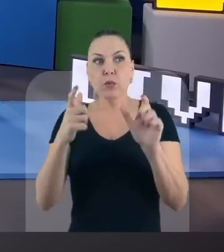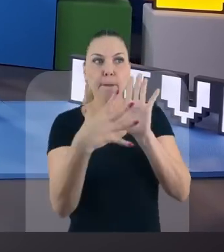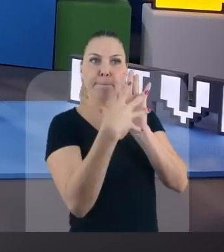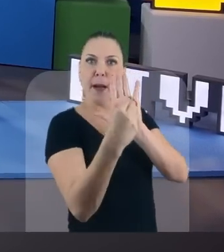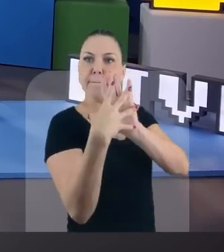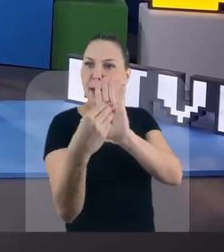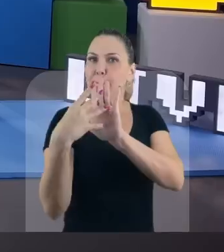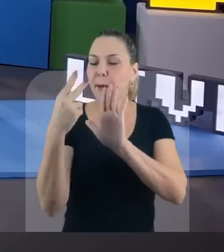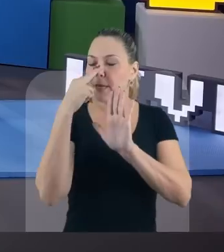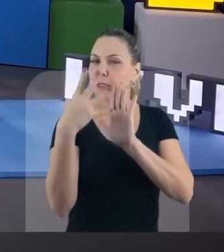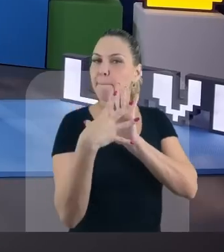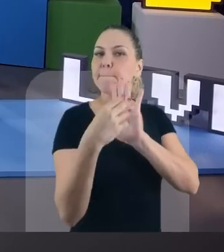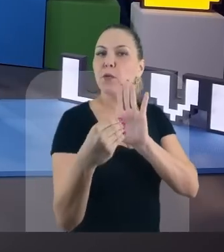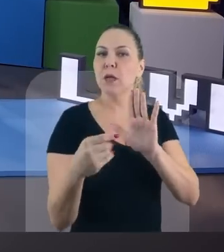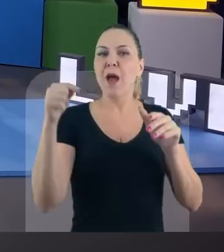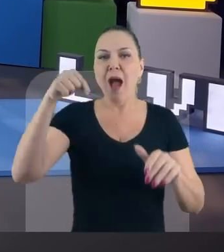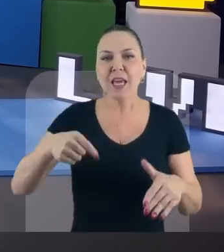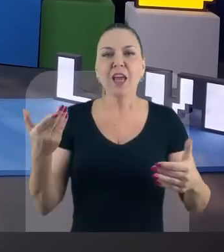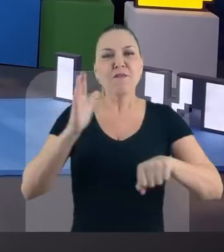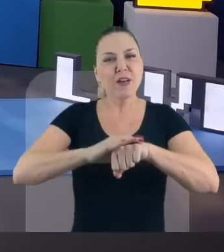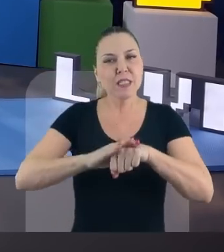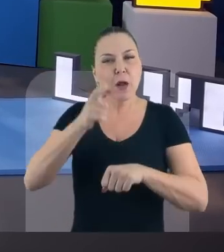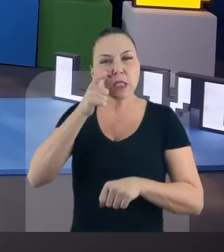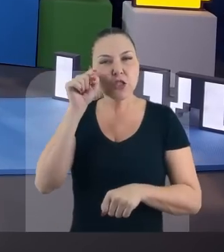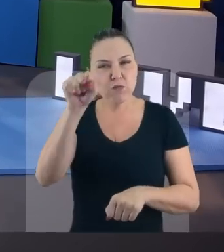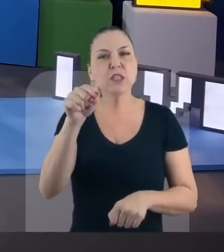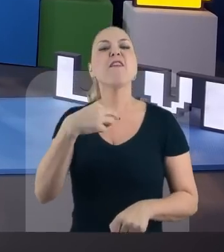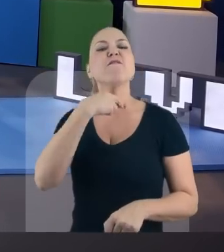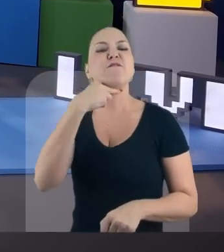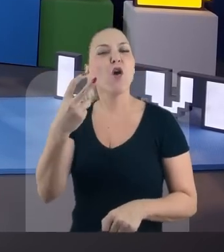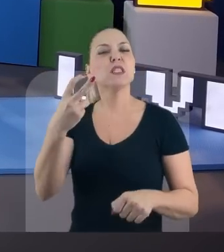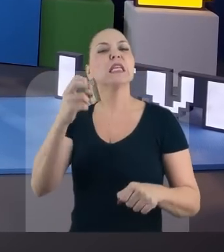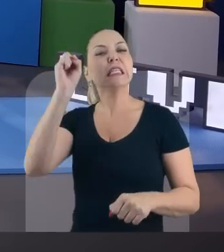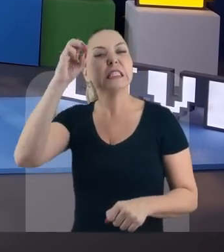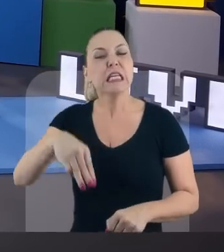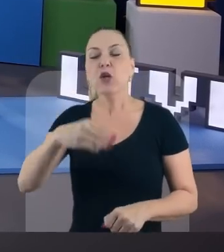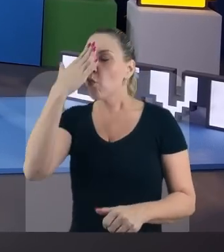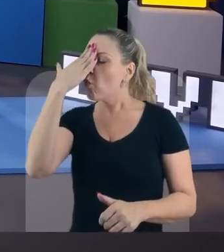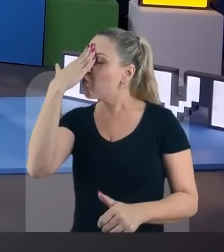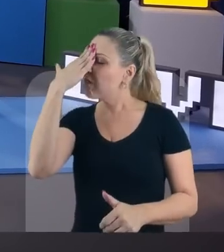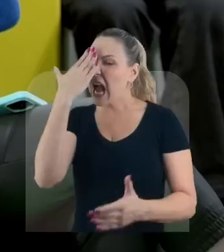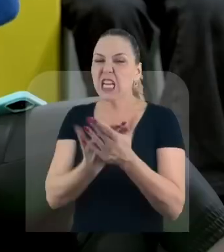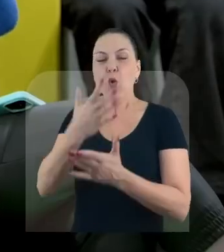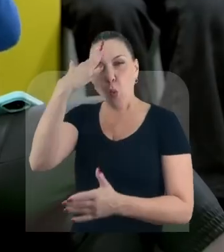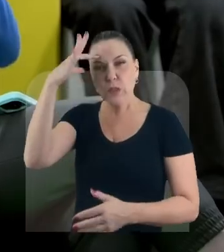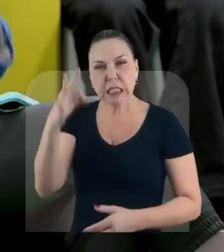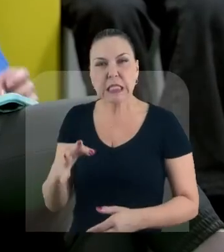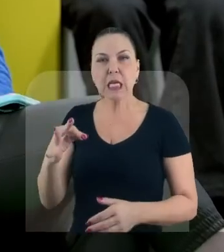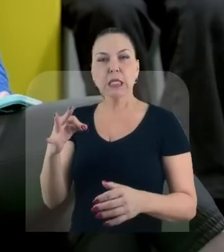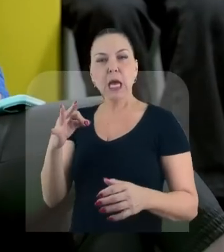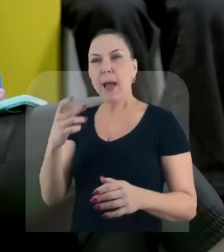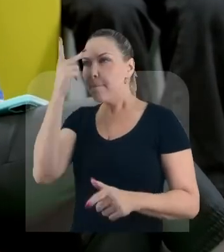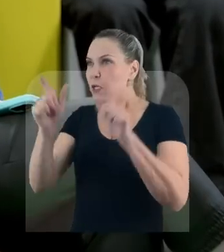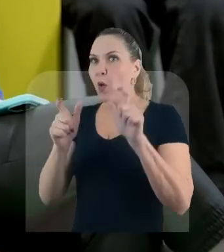Por isso que é importante que nós fazemos aqui, a galera que está assistindo, levante voz. Porque com certeza tem alguém com receio do seu lado que vai se